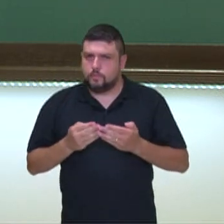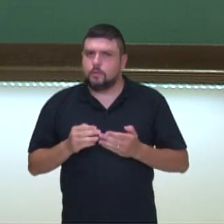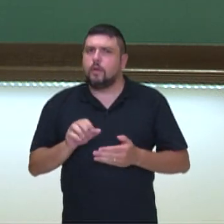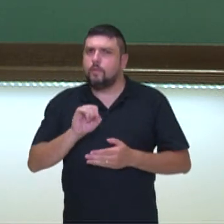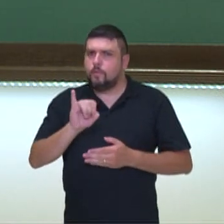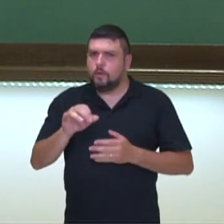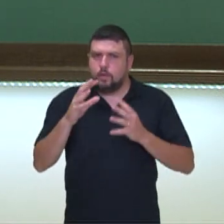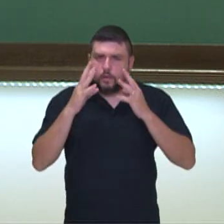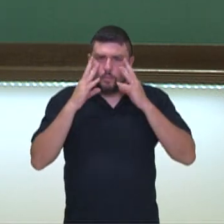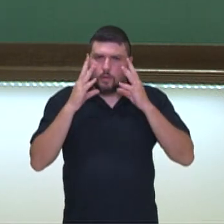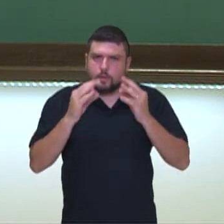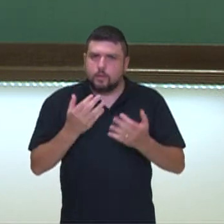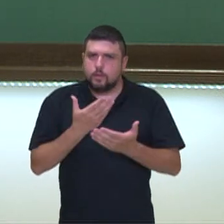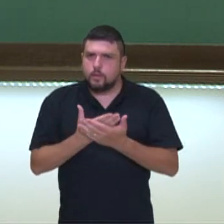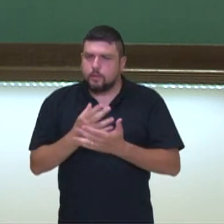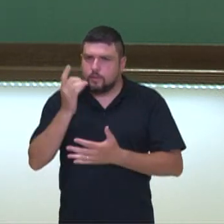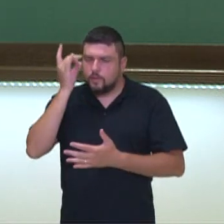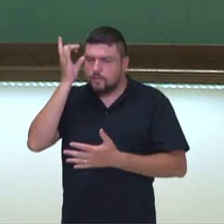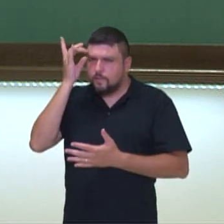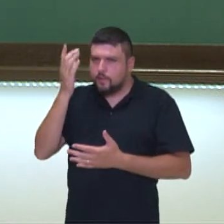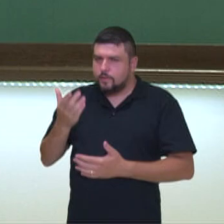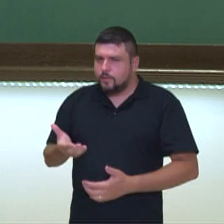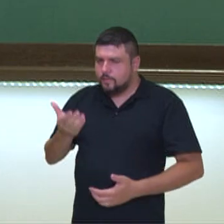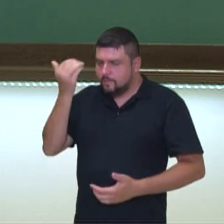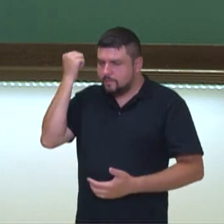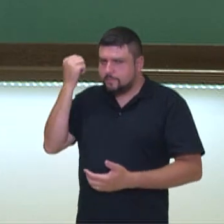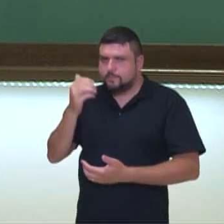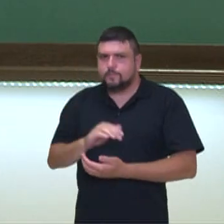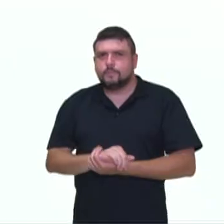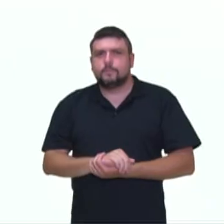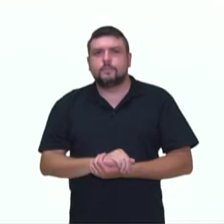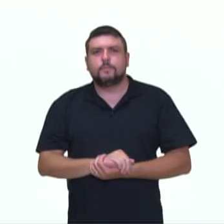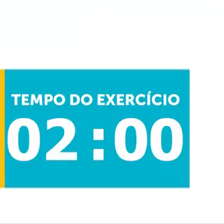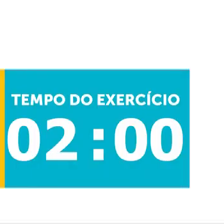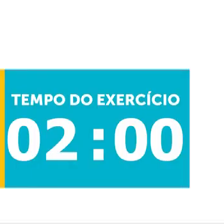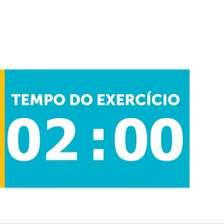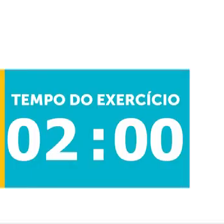minha aula, isso aí tá fácil demais. Vamos lá, já voltamos.